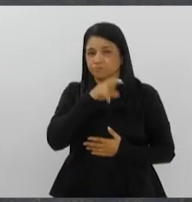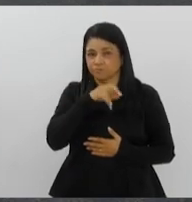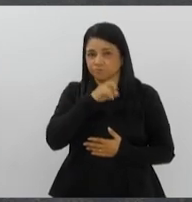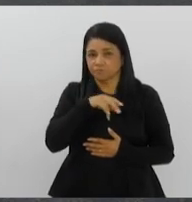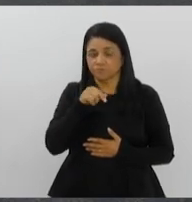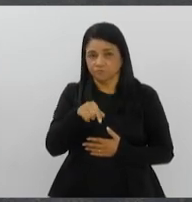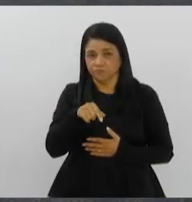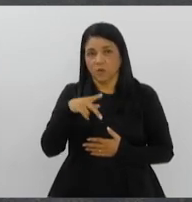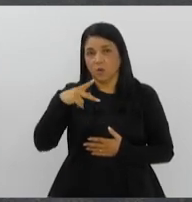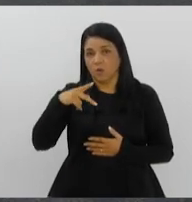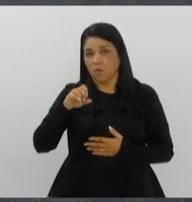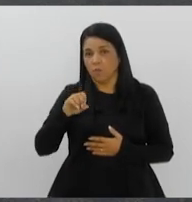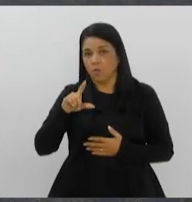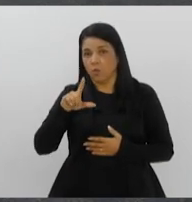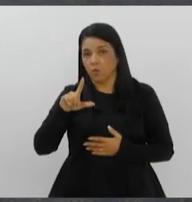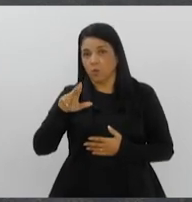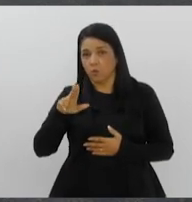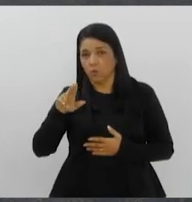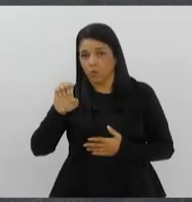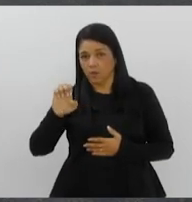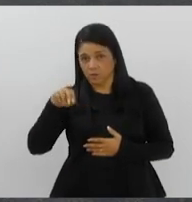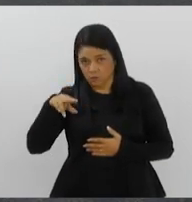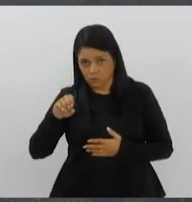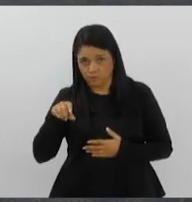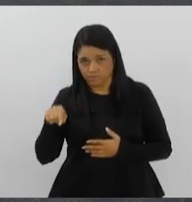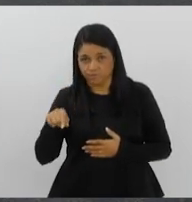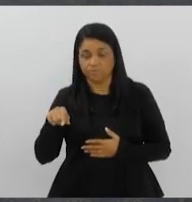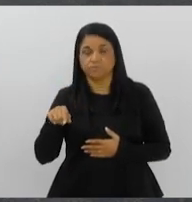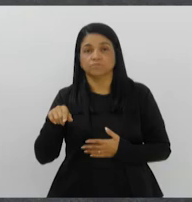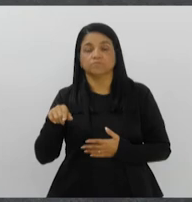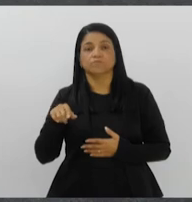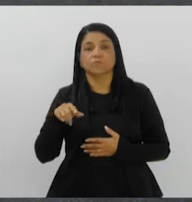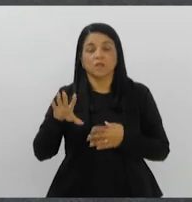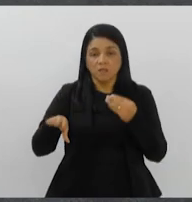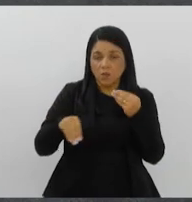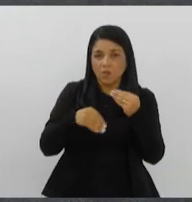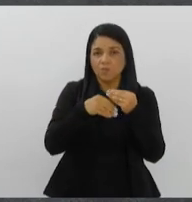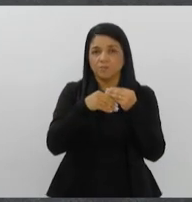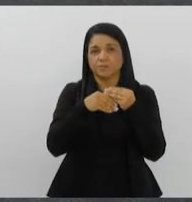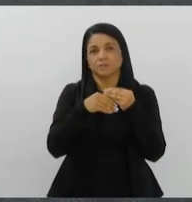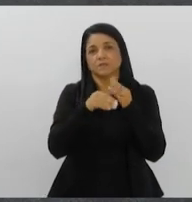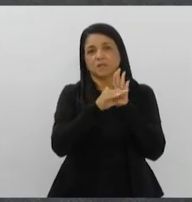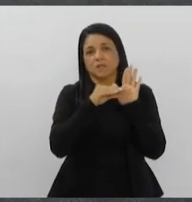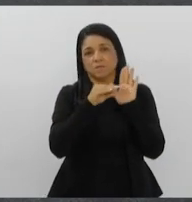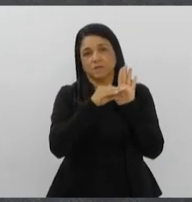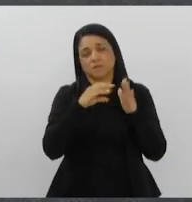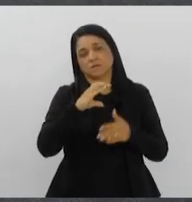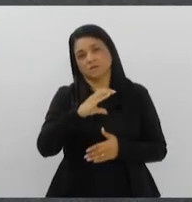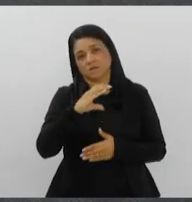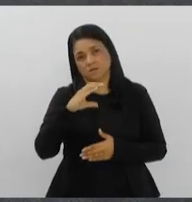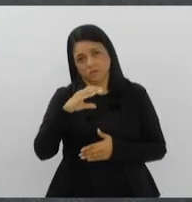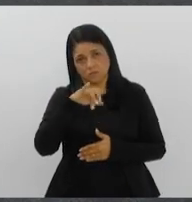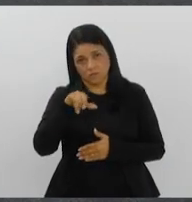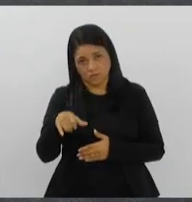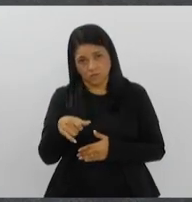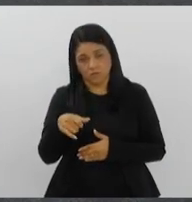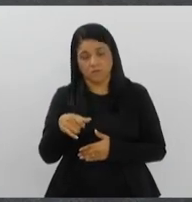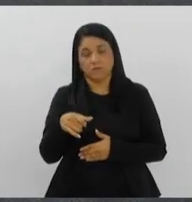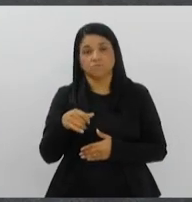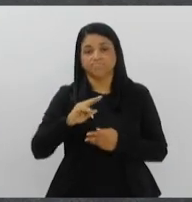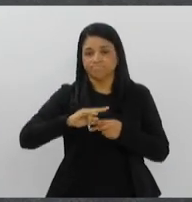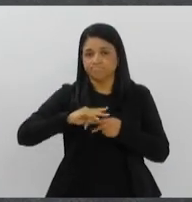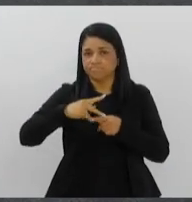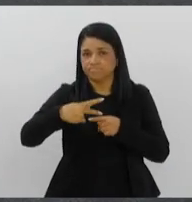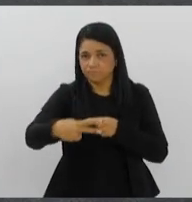das fortes justificativas, está incorporada na emenda da CCJ. Por via de